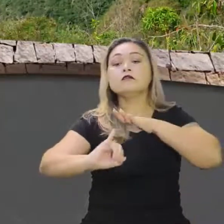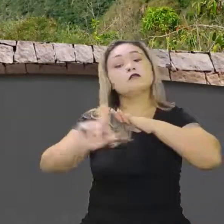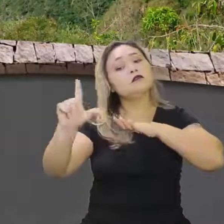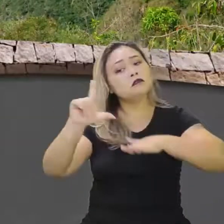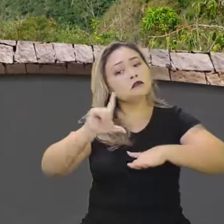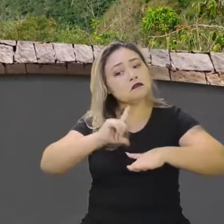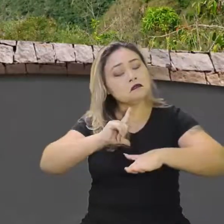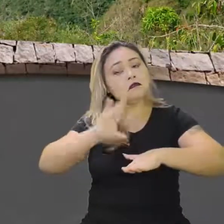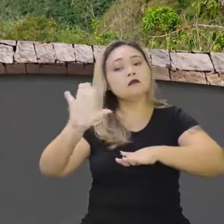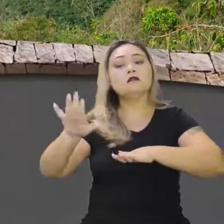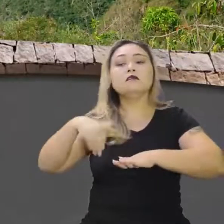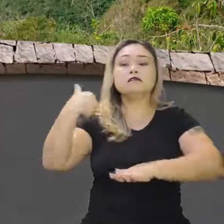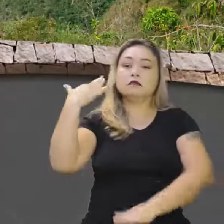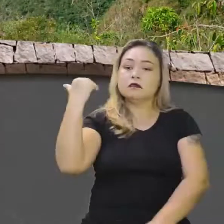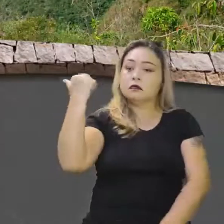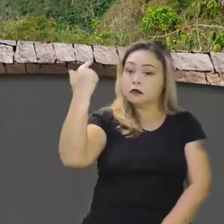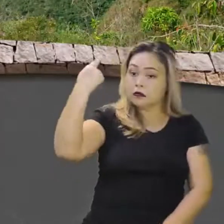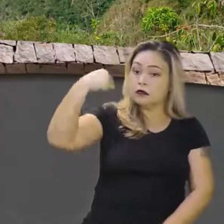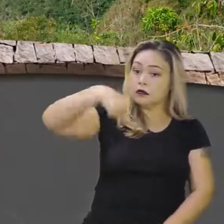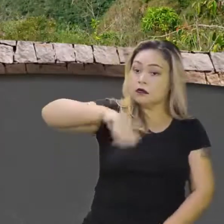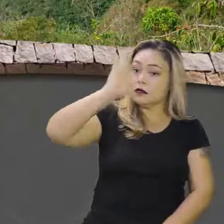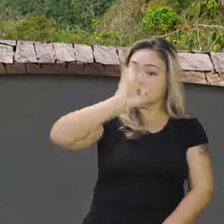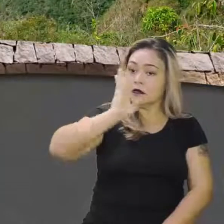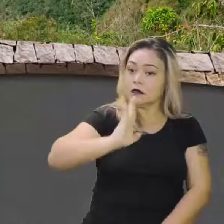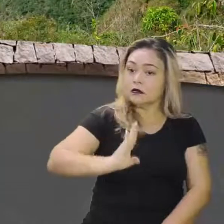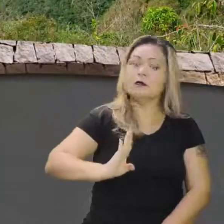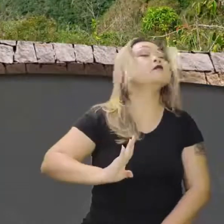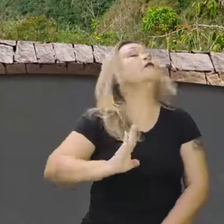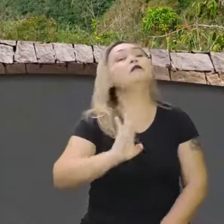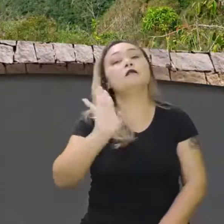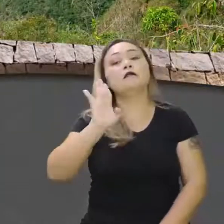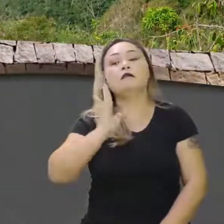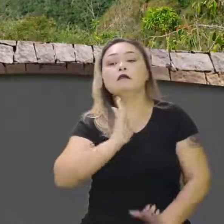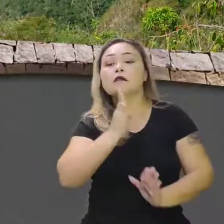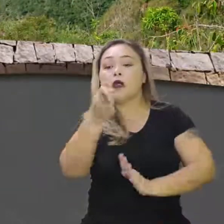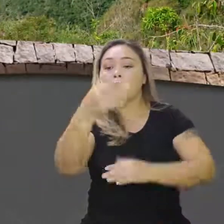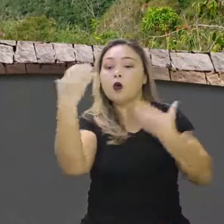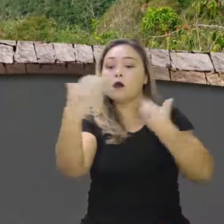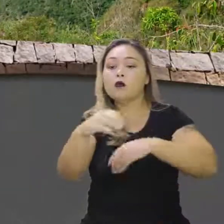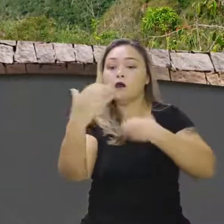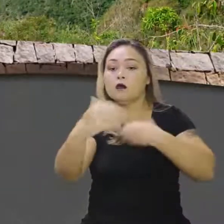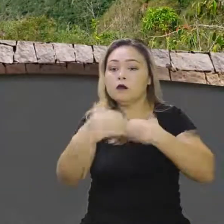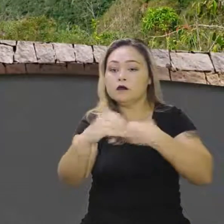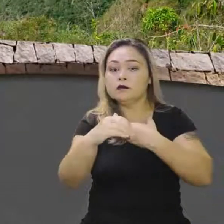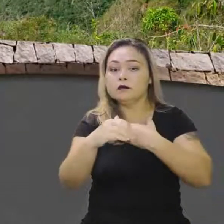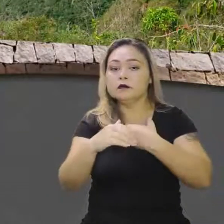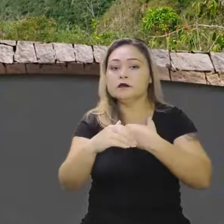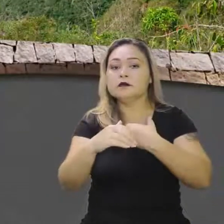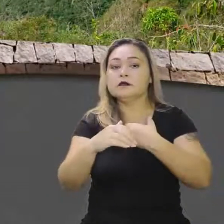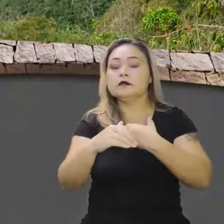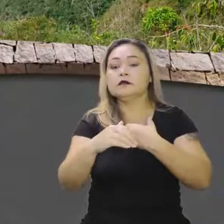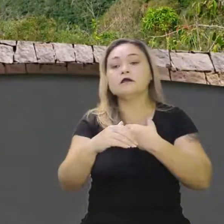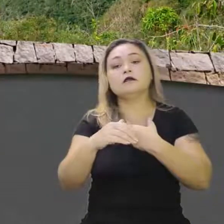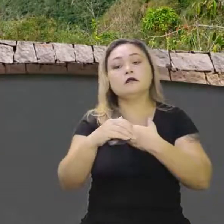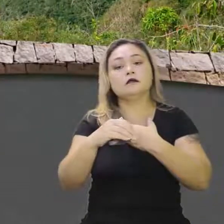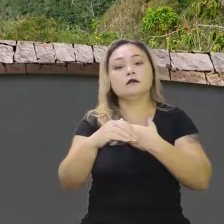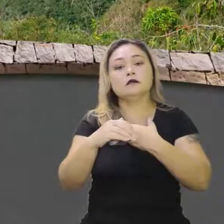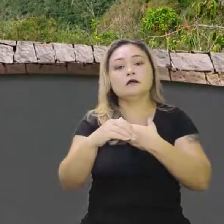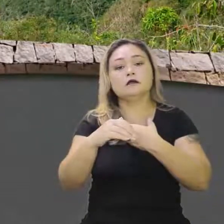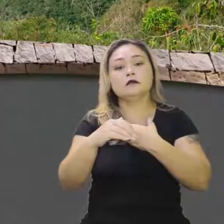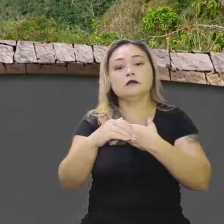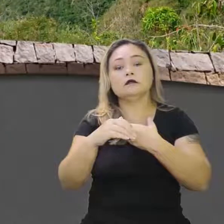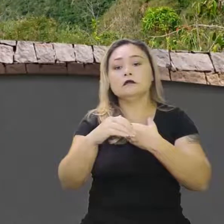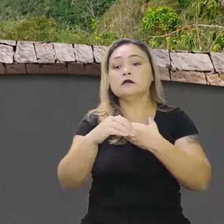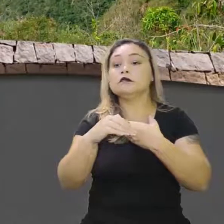renomadas do Brasil com relação a concurso público. Ok? O nível de